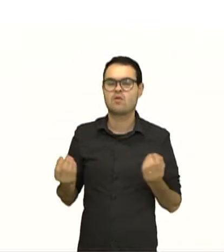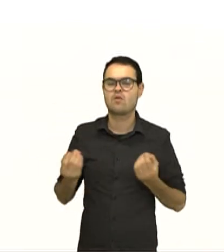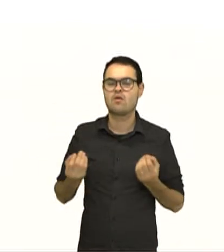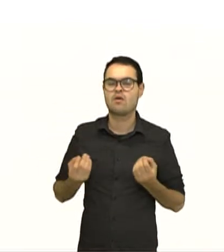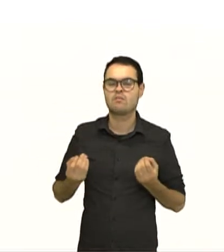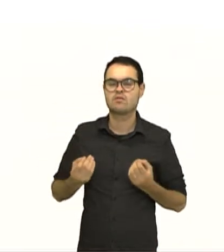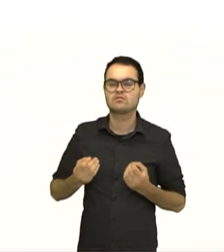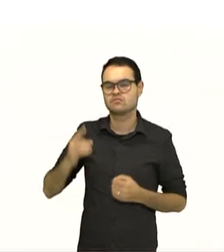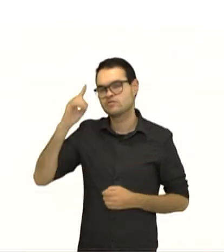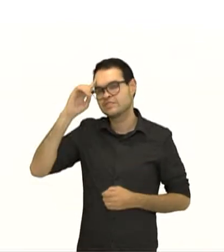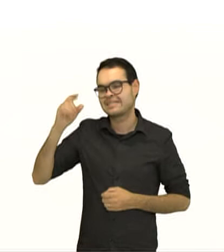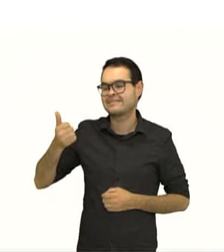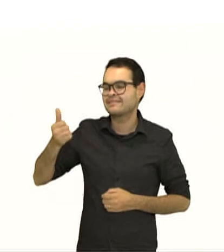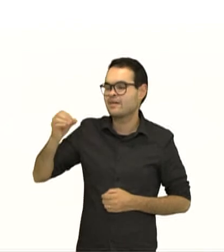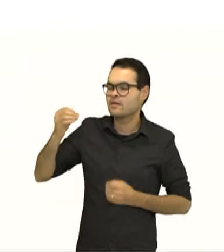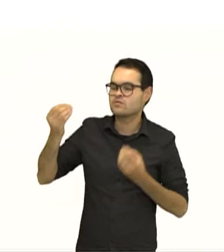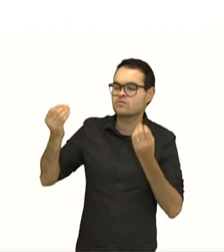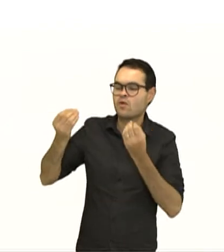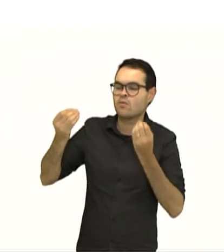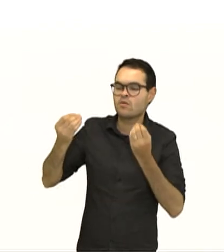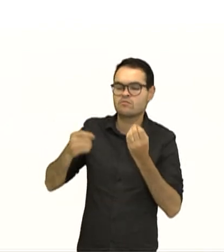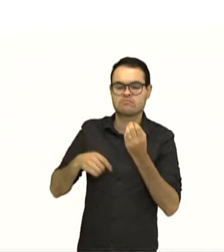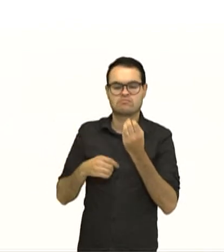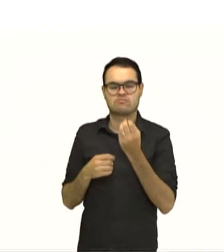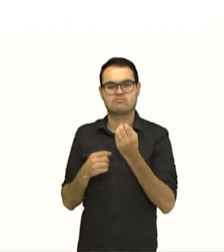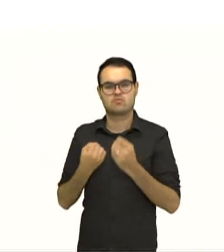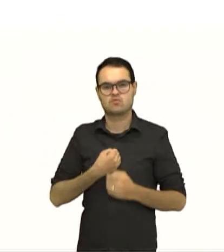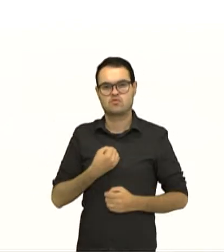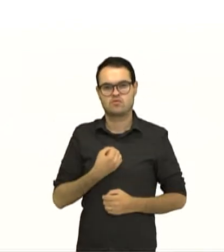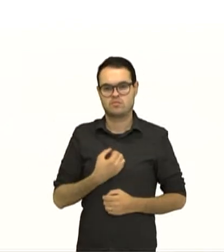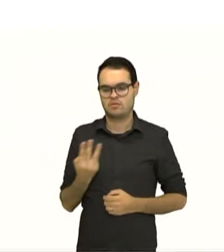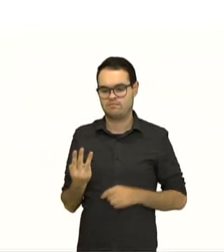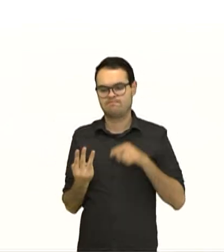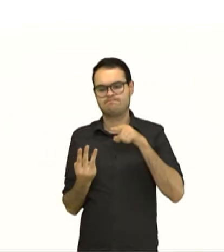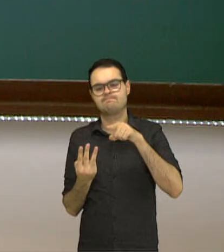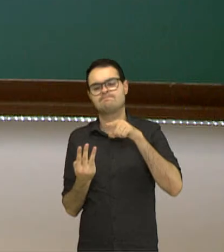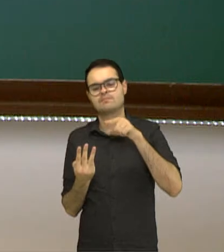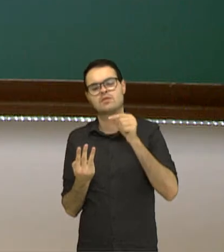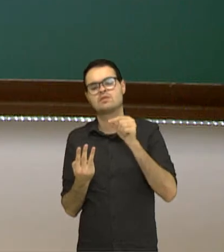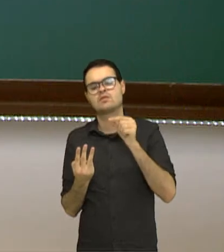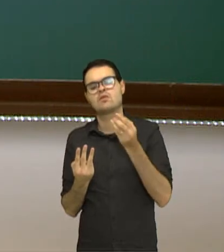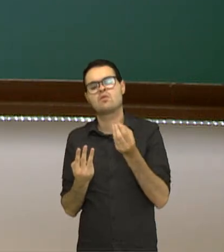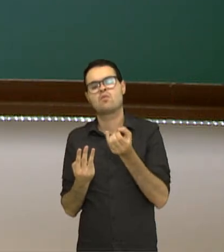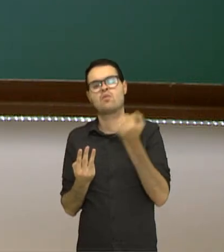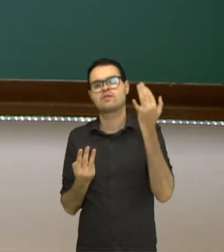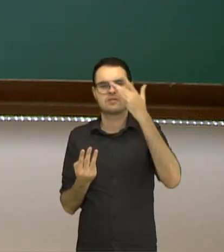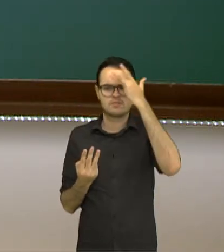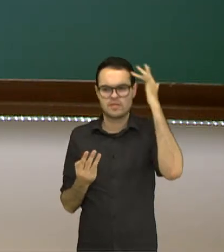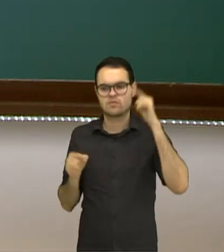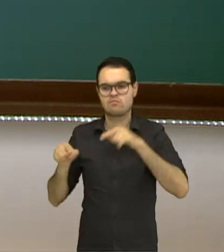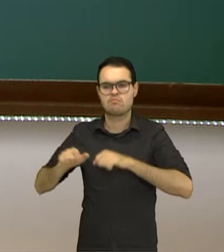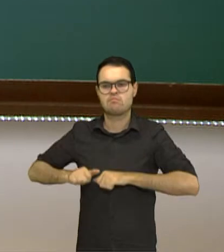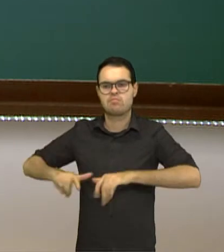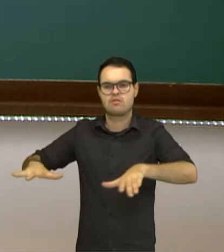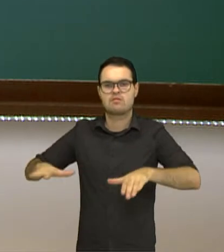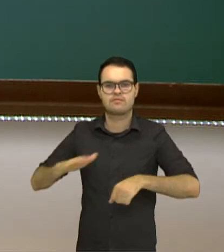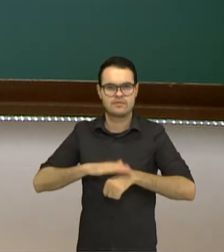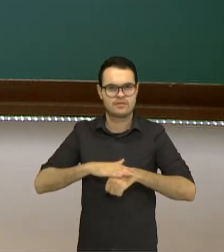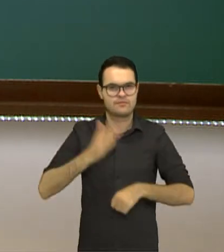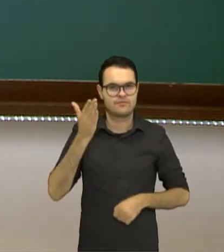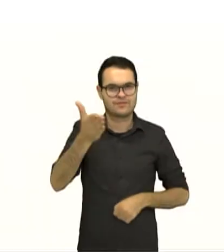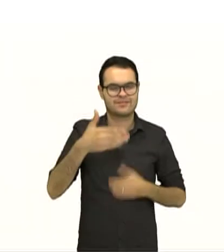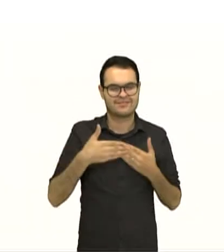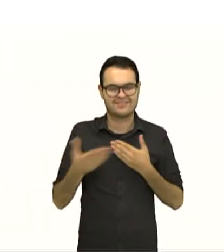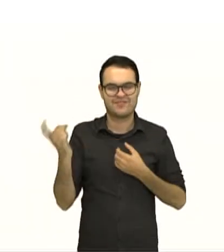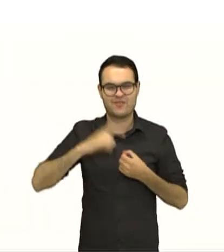no décimo dia? Qual o expoente que ficaria e quantas pessoas estariam infectadas no décimo dia? Tempo para vocês e a